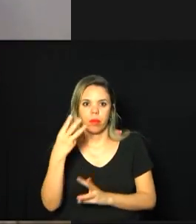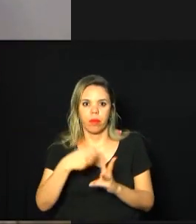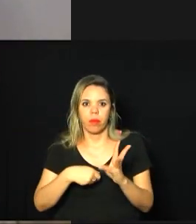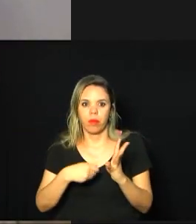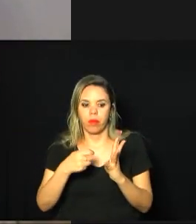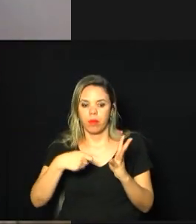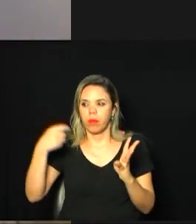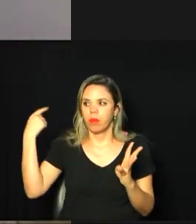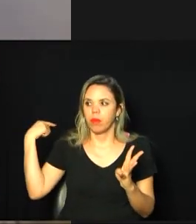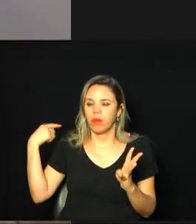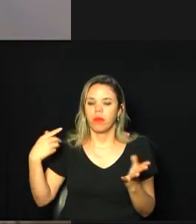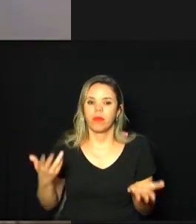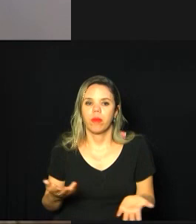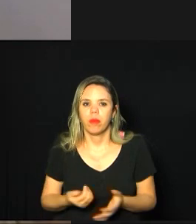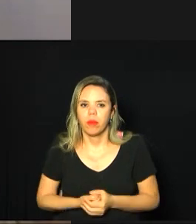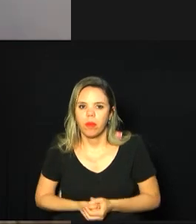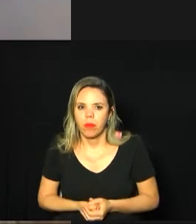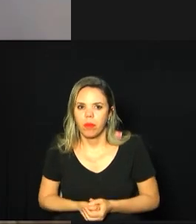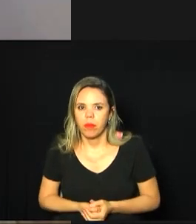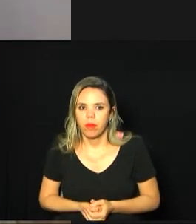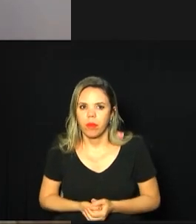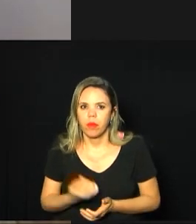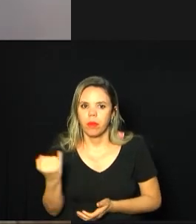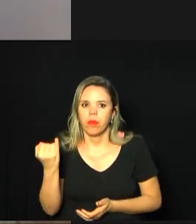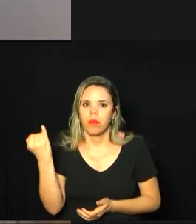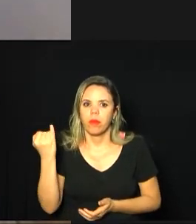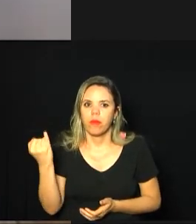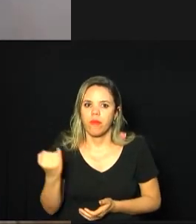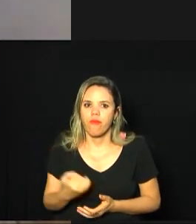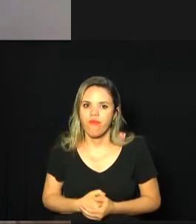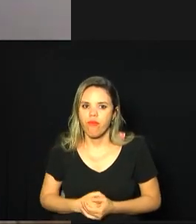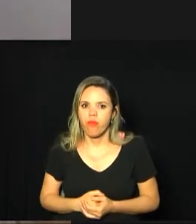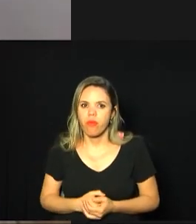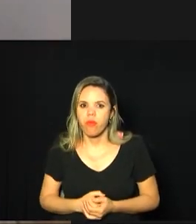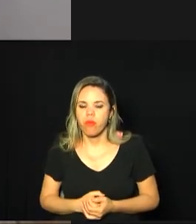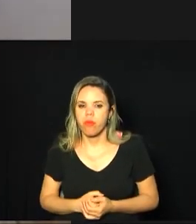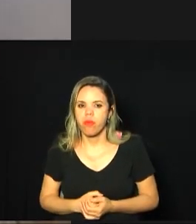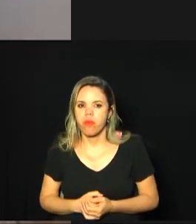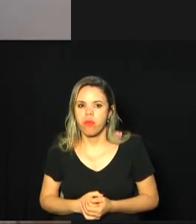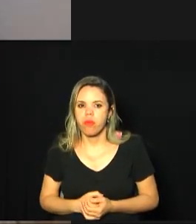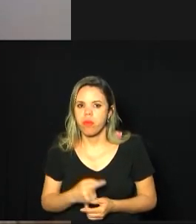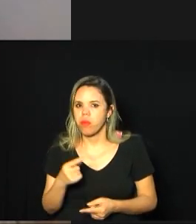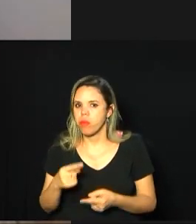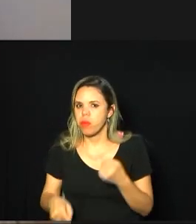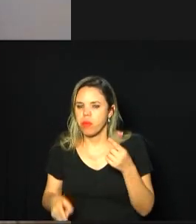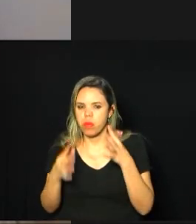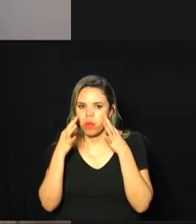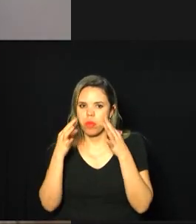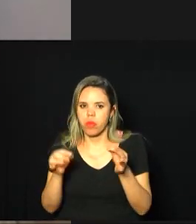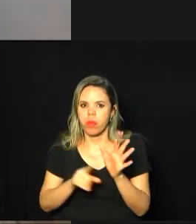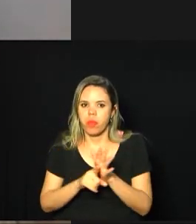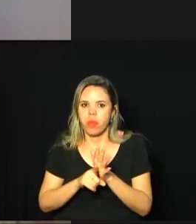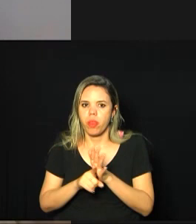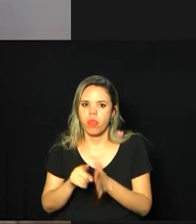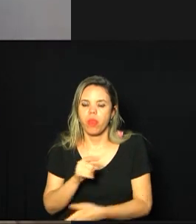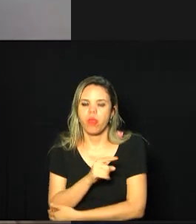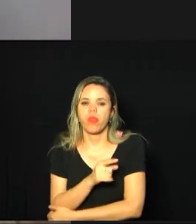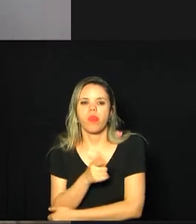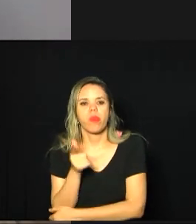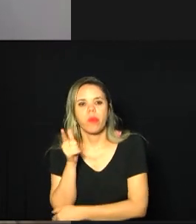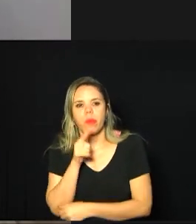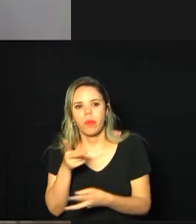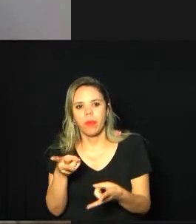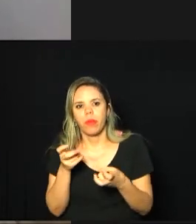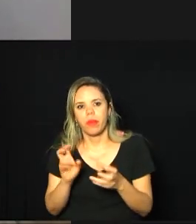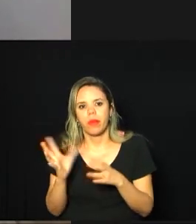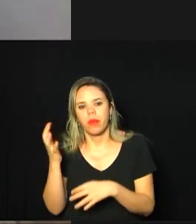meses atrás, mas é importante não deixarmos de olhar os dados para conseguir ver o que